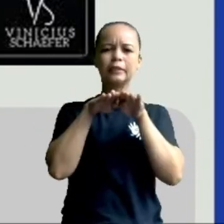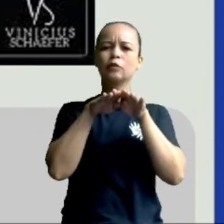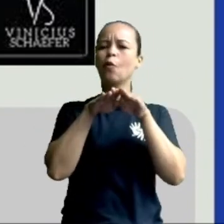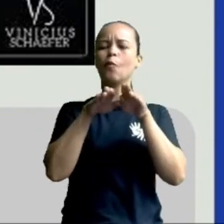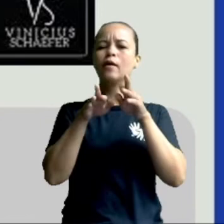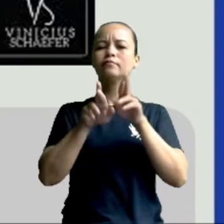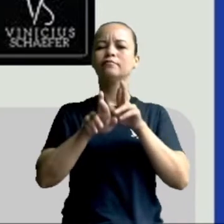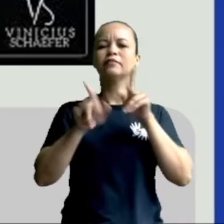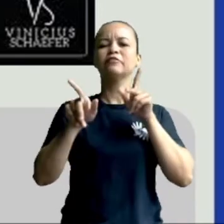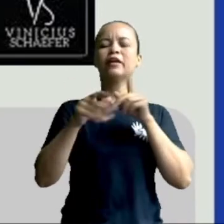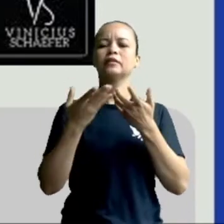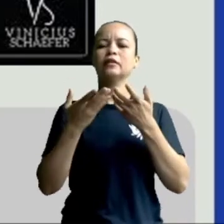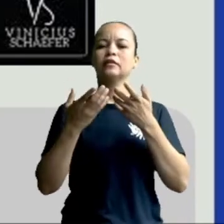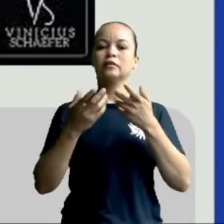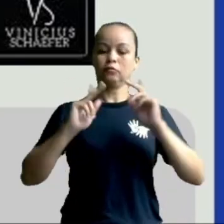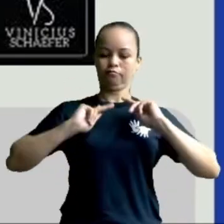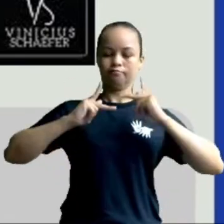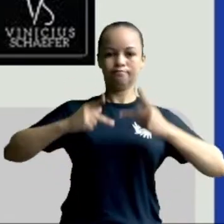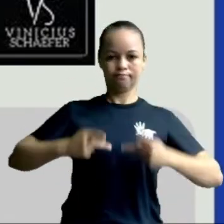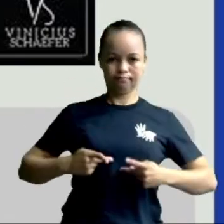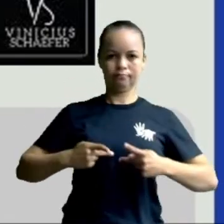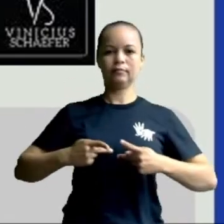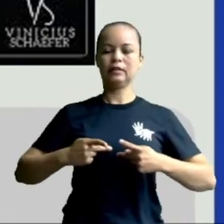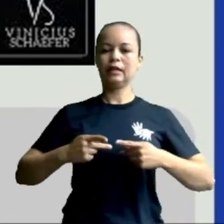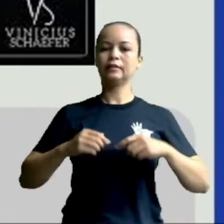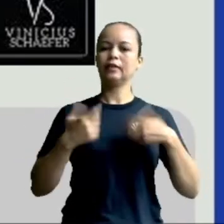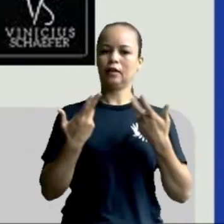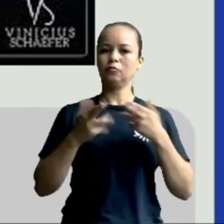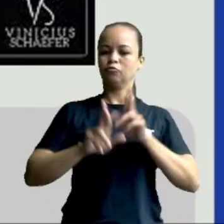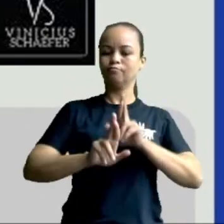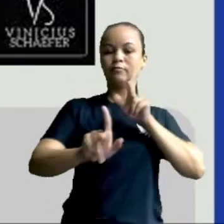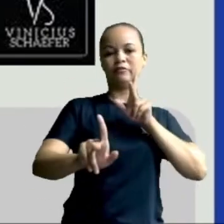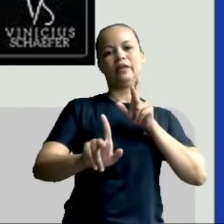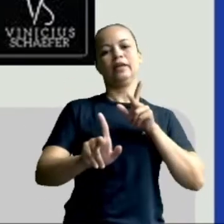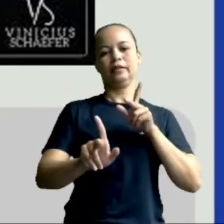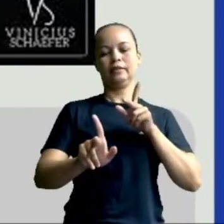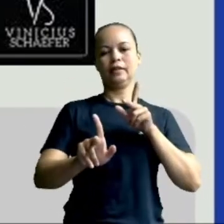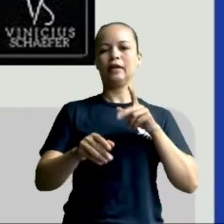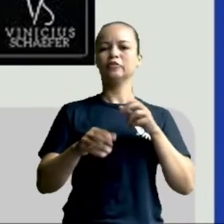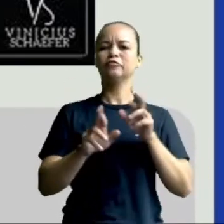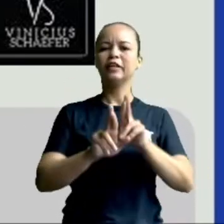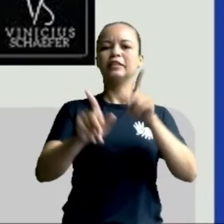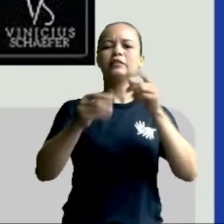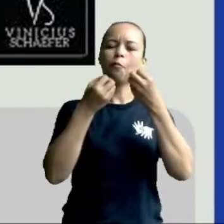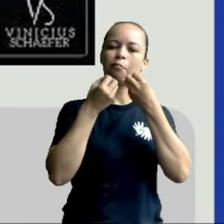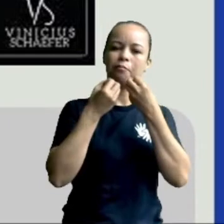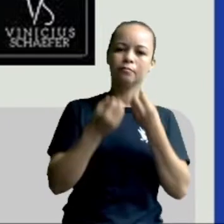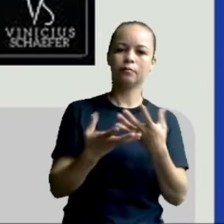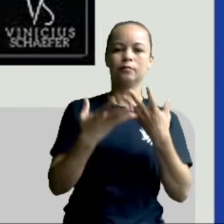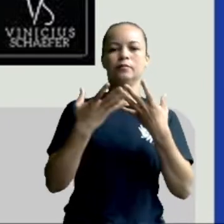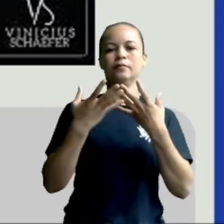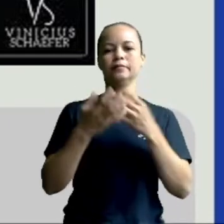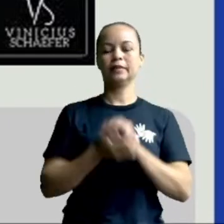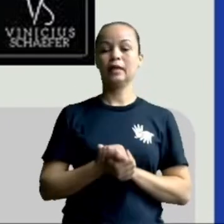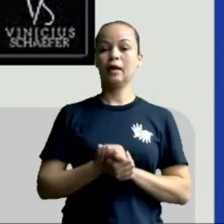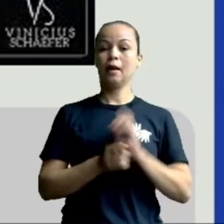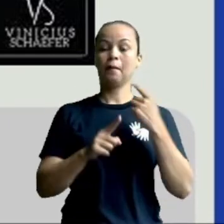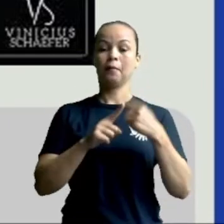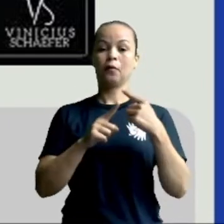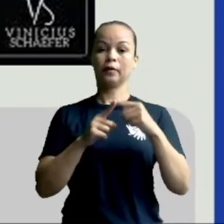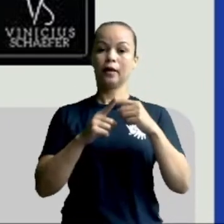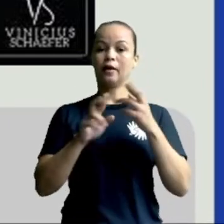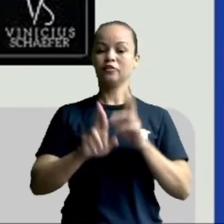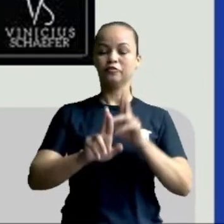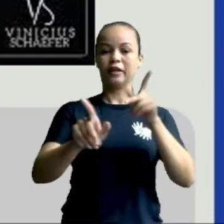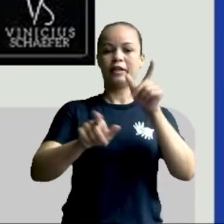que faz a gente ser seres humanos, é sermos diferentes. As diferenças são boas. Porque as diferenças, elas justamente